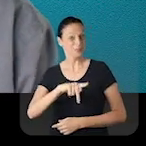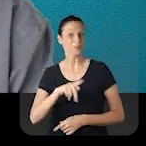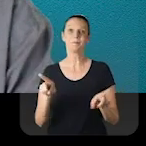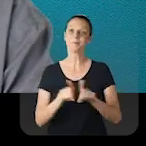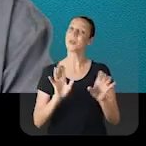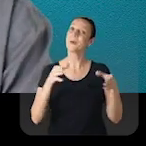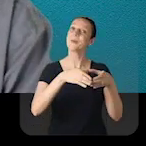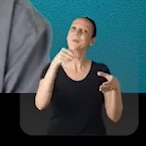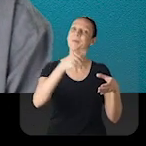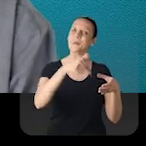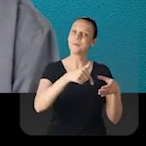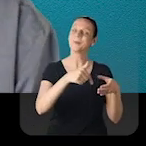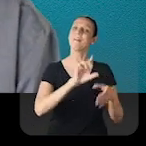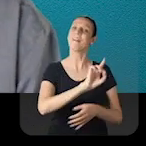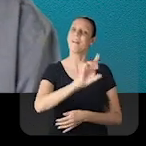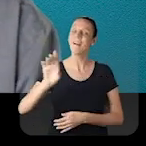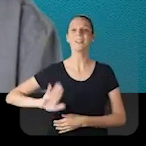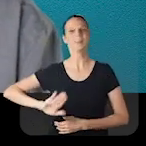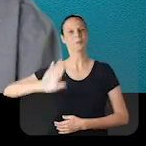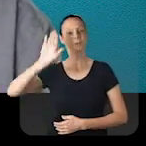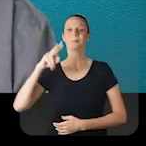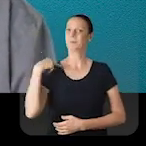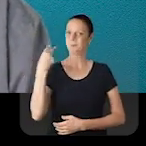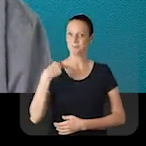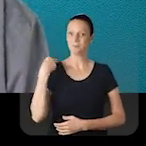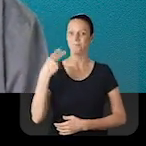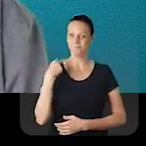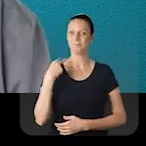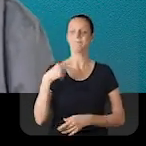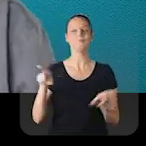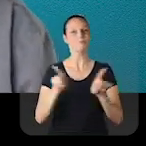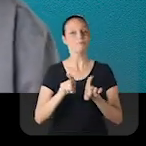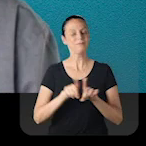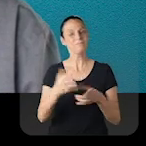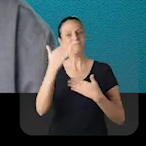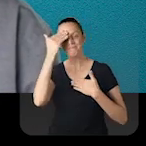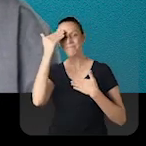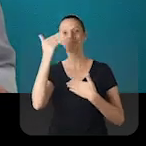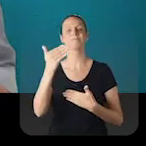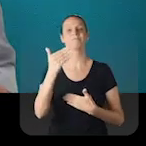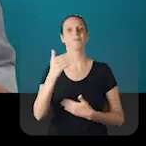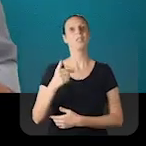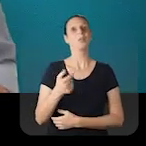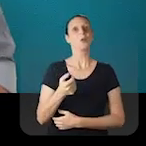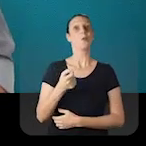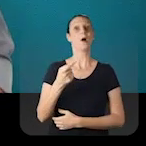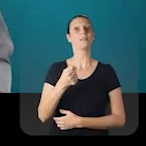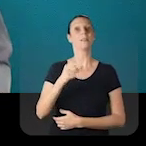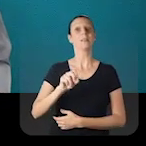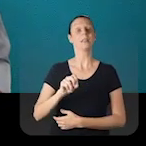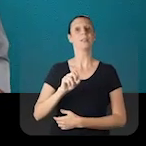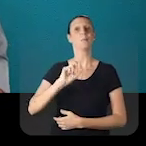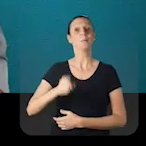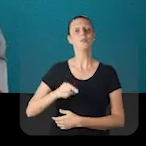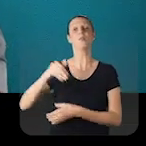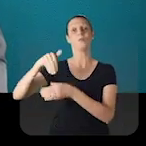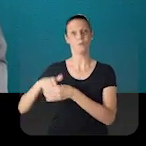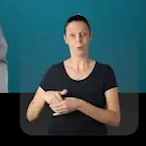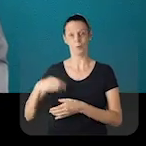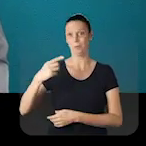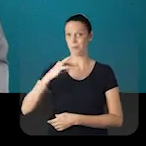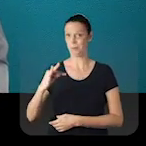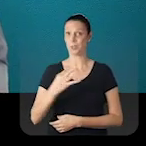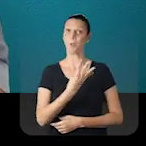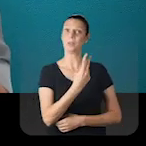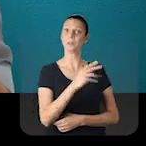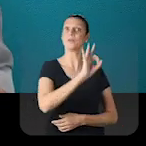a minha vice Maria Regina, a nossa equipe e aos nossos candidatos a vereador. Principalmente quero agradecer pelos quase